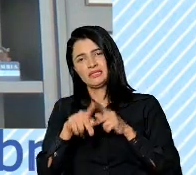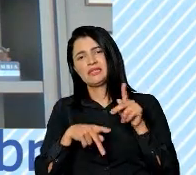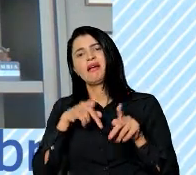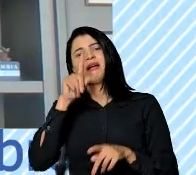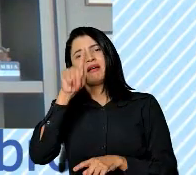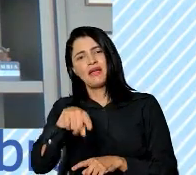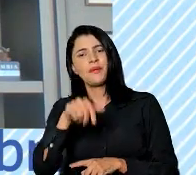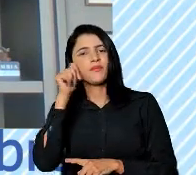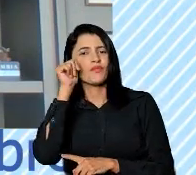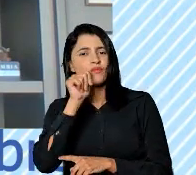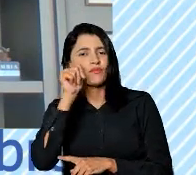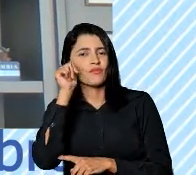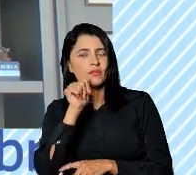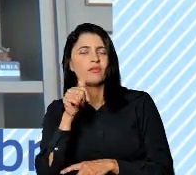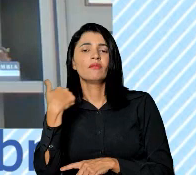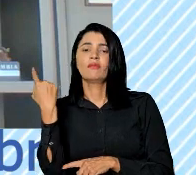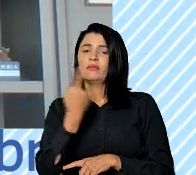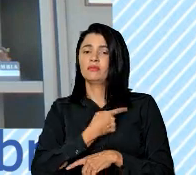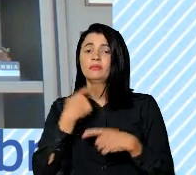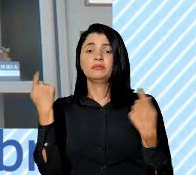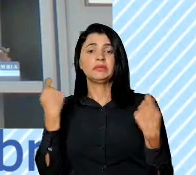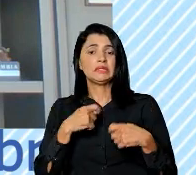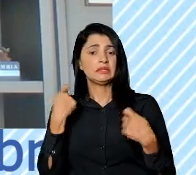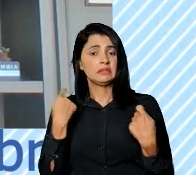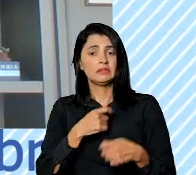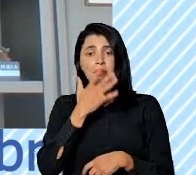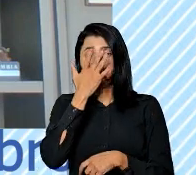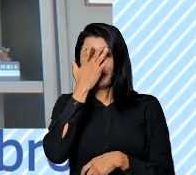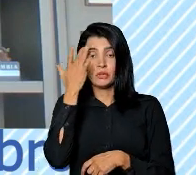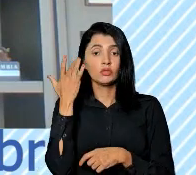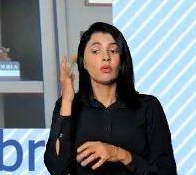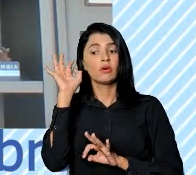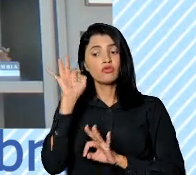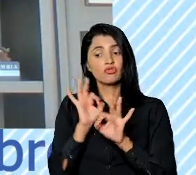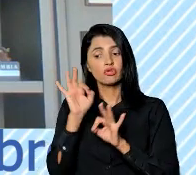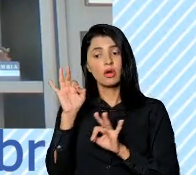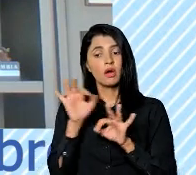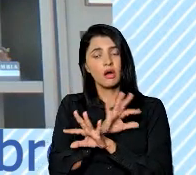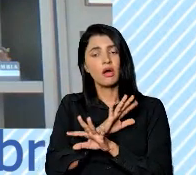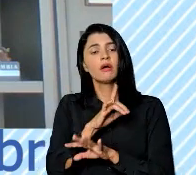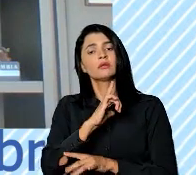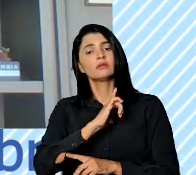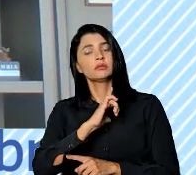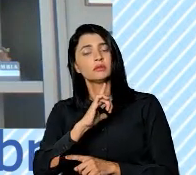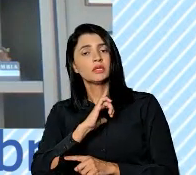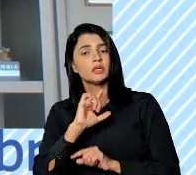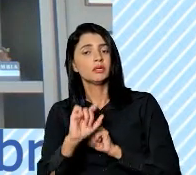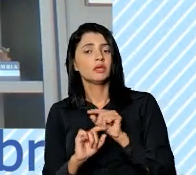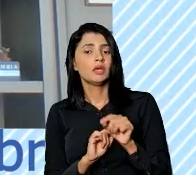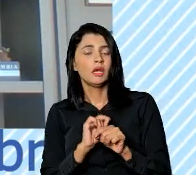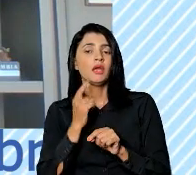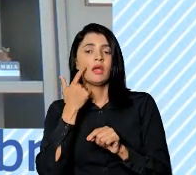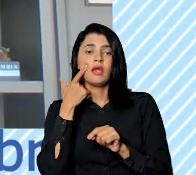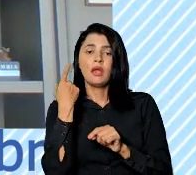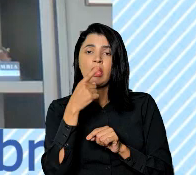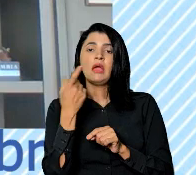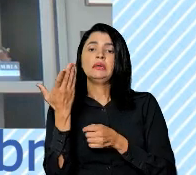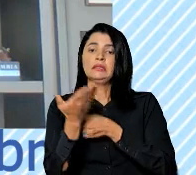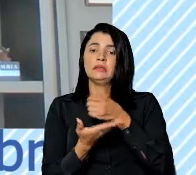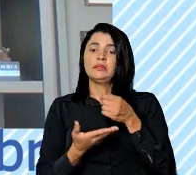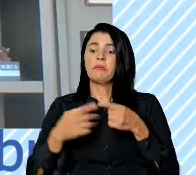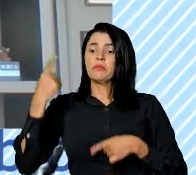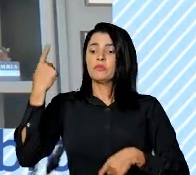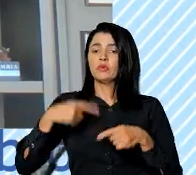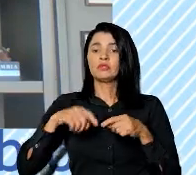mulheres, nós precisamos de pessoas preparadas e que tenham uma plataforma política